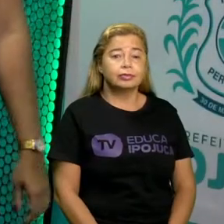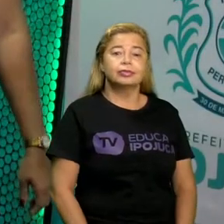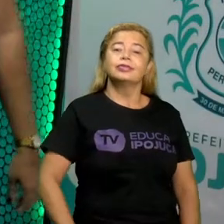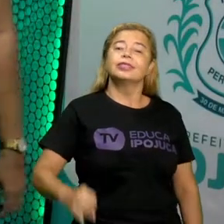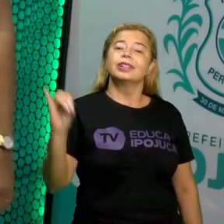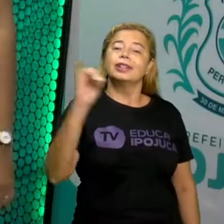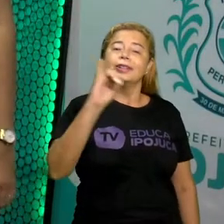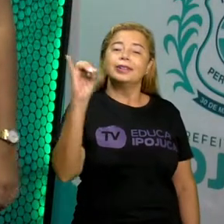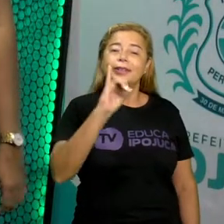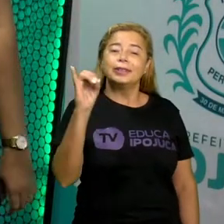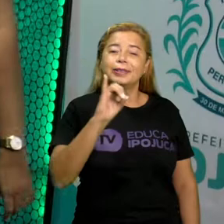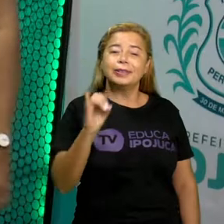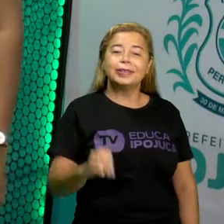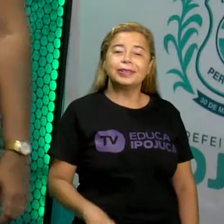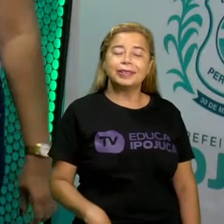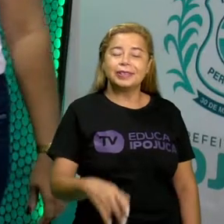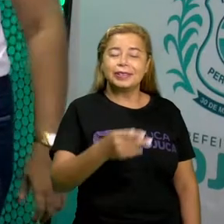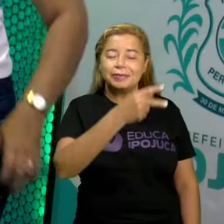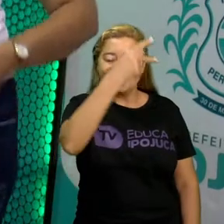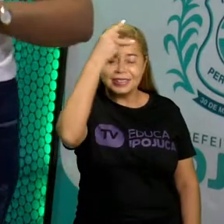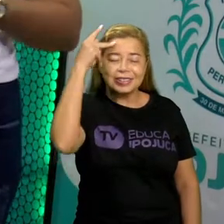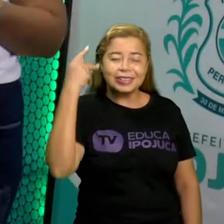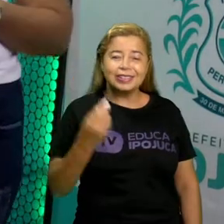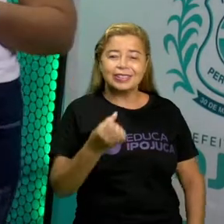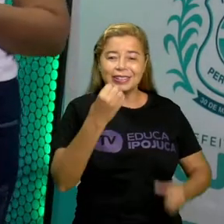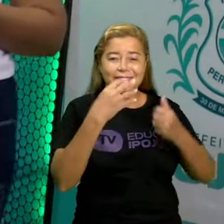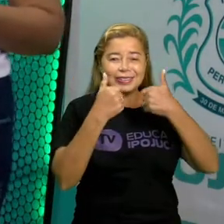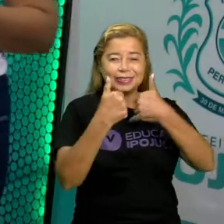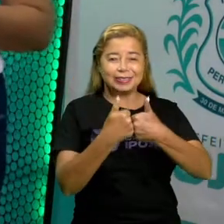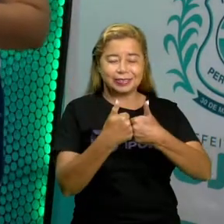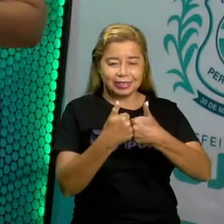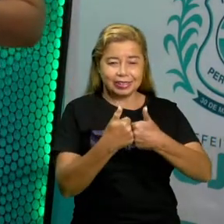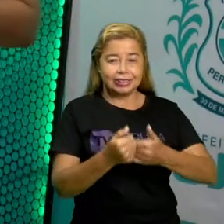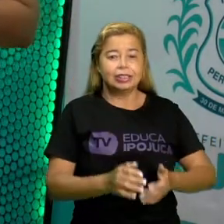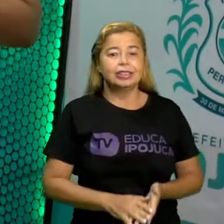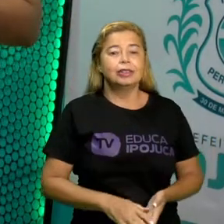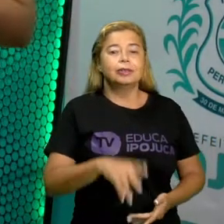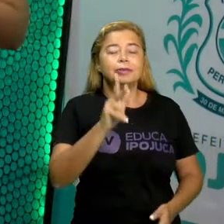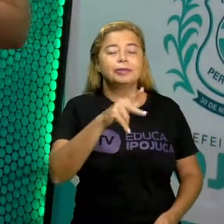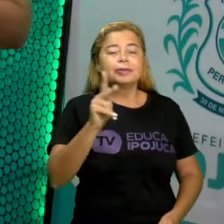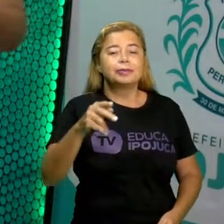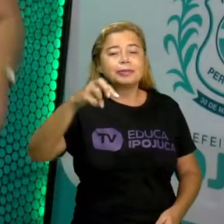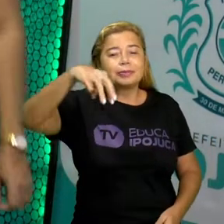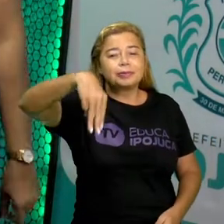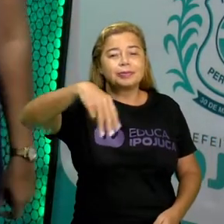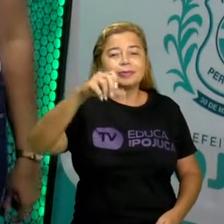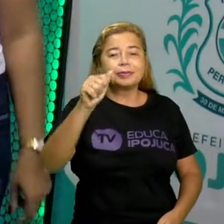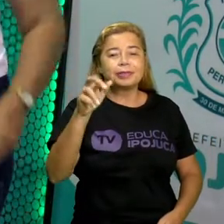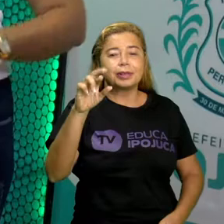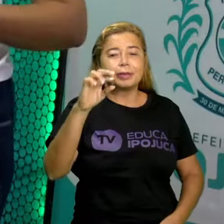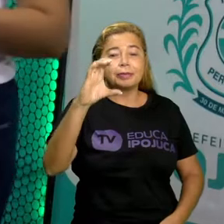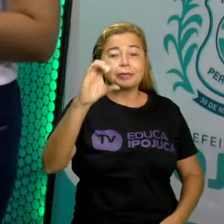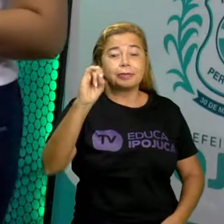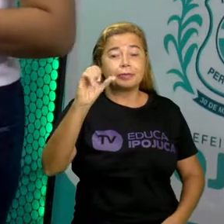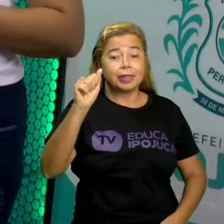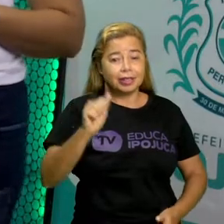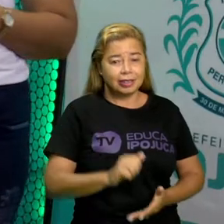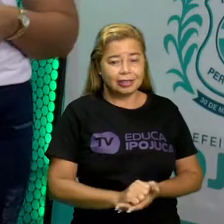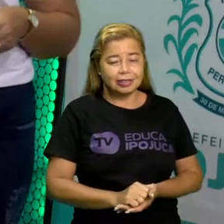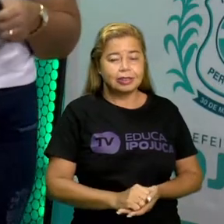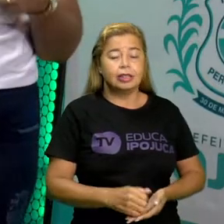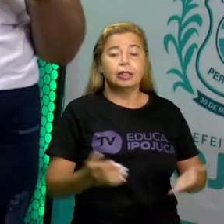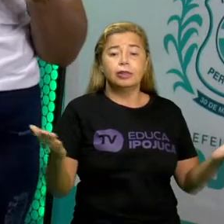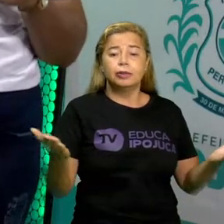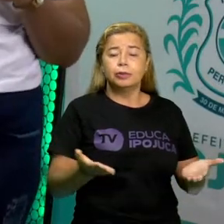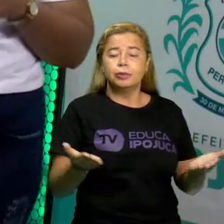Olá, pessoal! Tudo bem com vocês? Sou a professora Márcia Firmino, da Rede Municipal do Ensino de Pujuca. E nossa aula